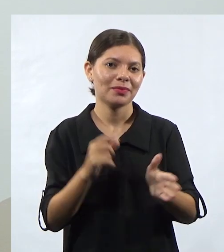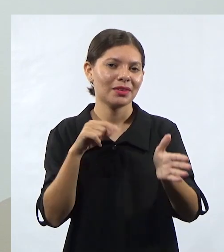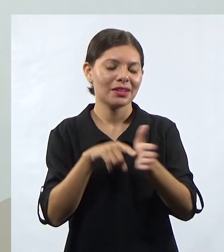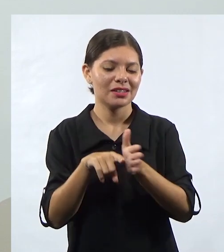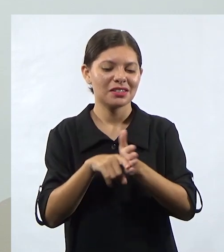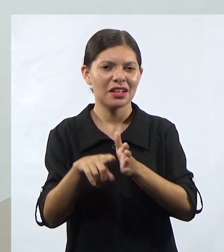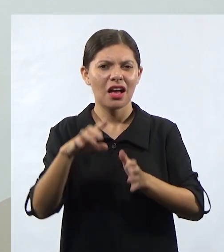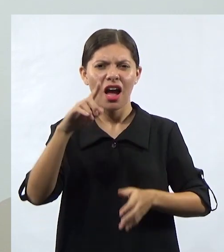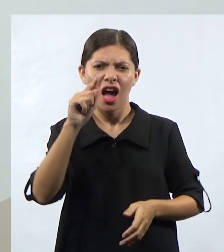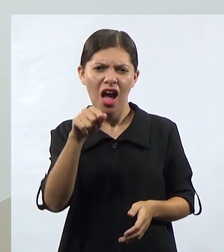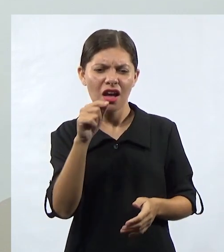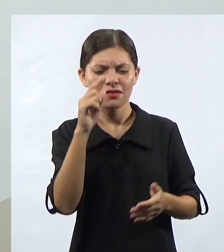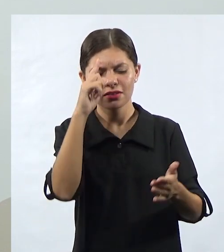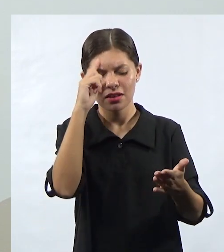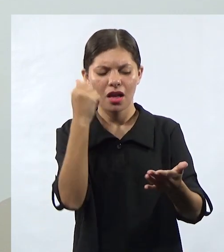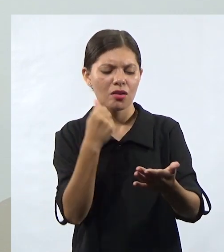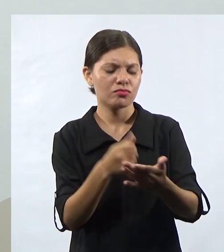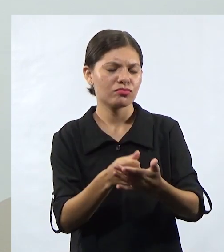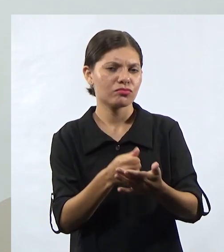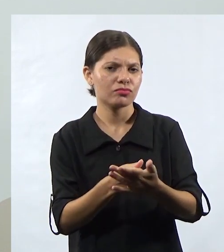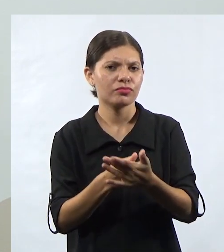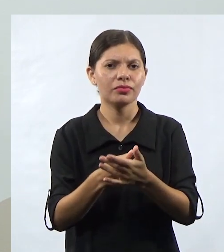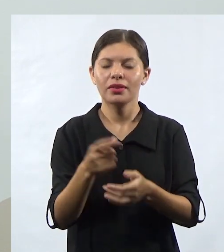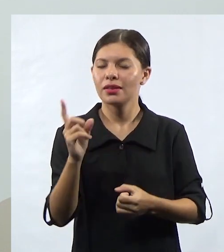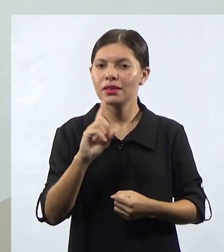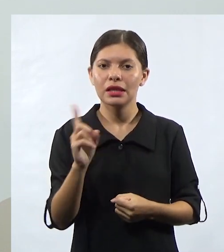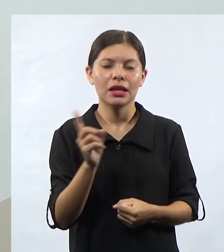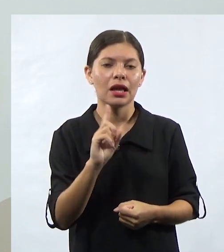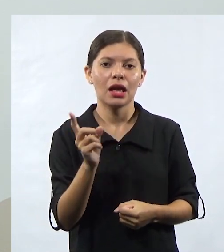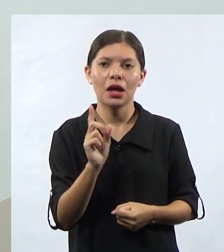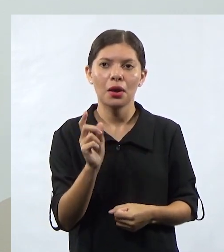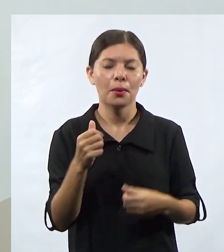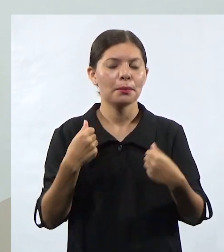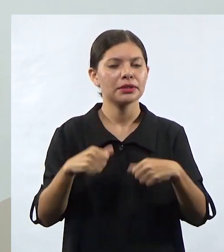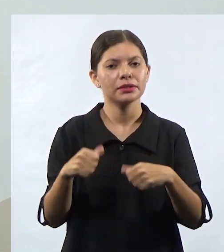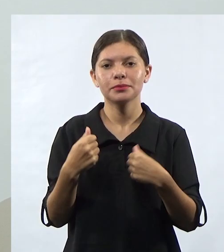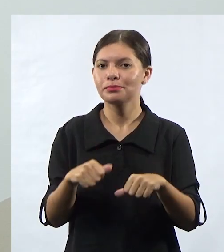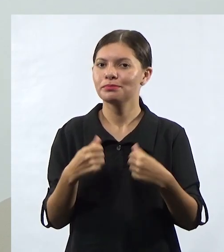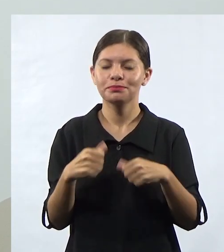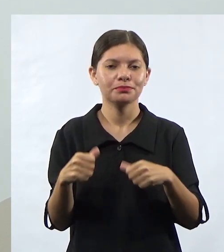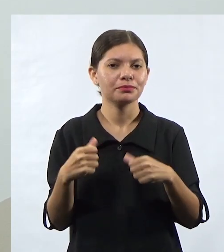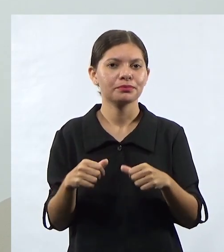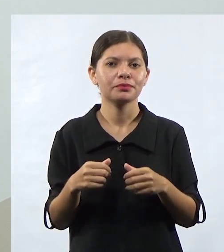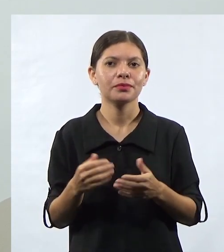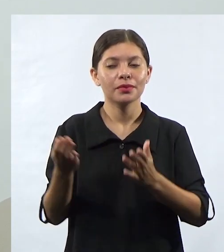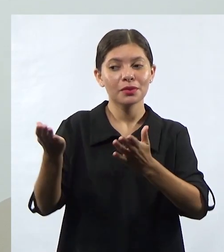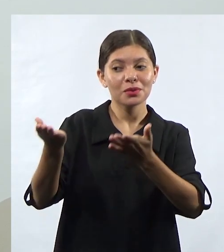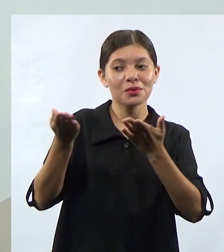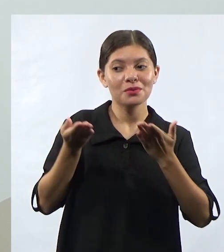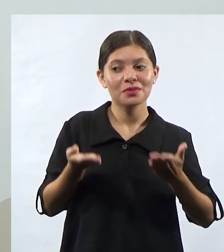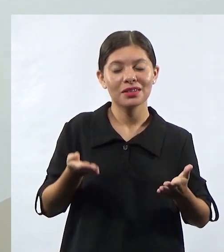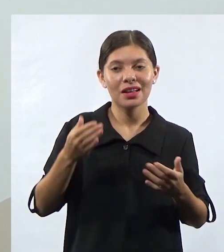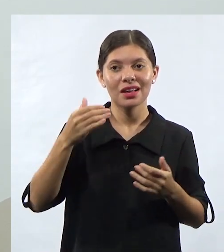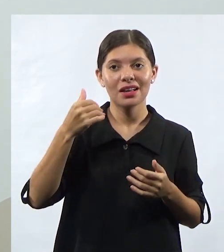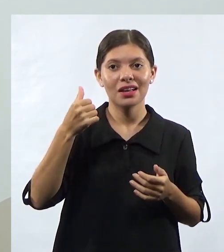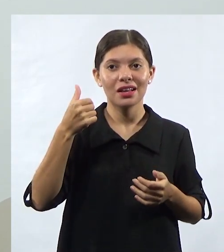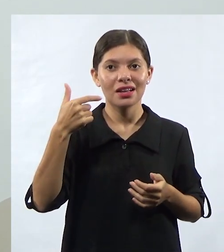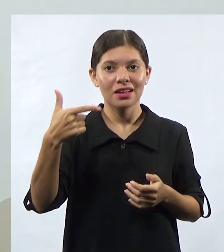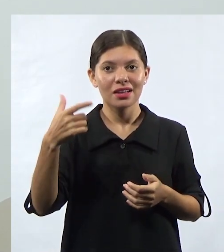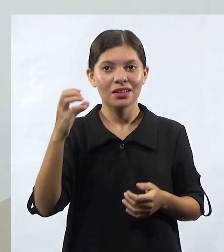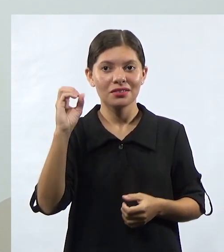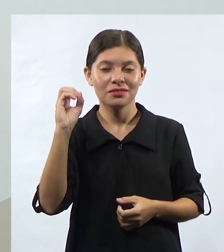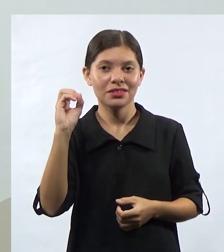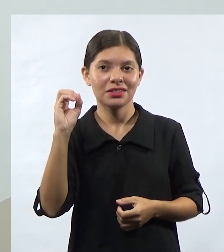obriga ninguém a participar. A pesquisa é sempre um convite. Aí você pode convidar 20 e quem participar vai ser